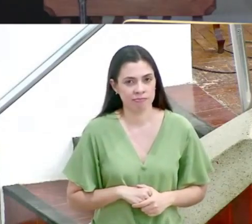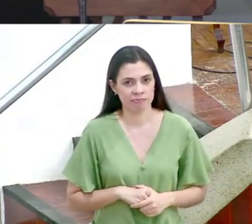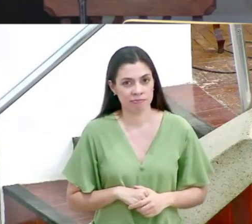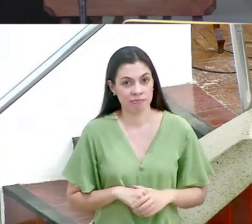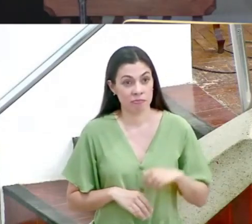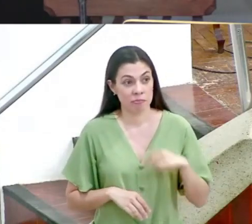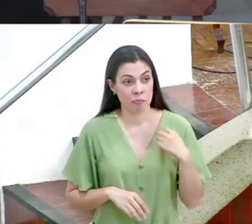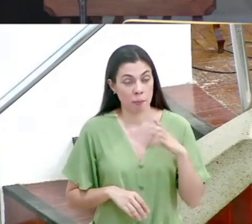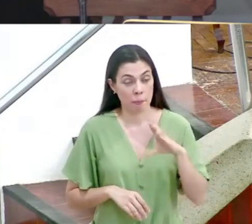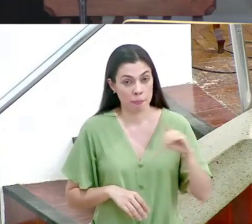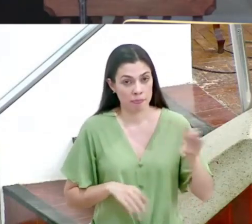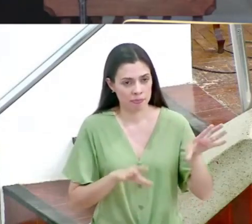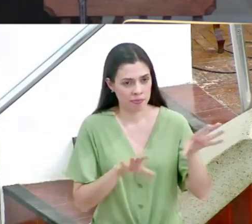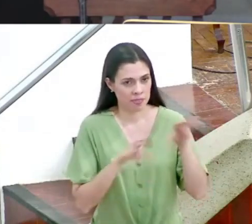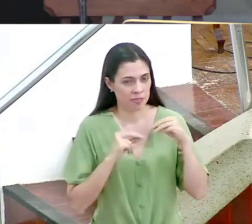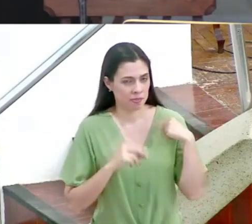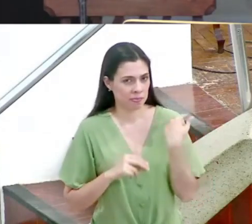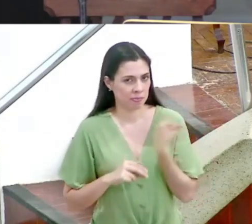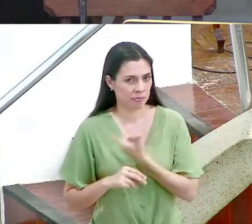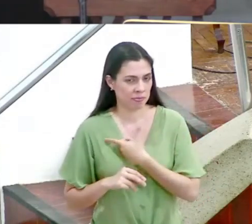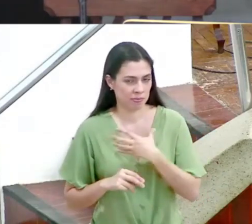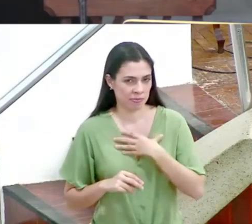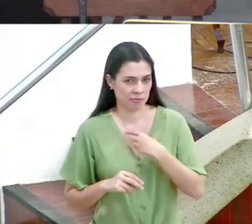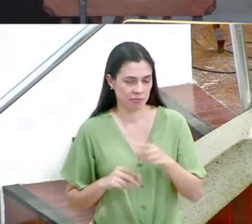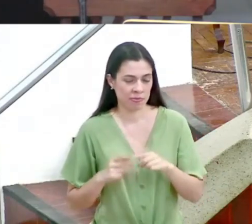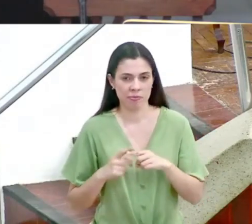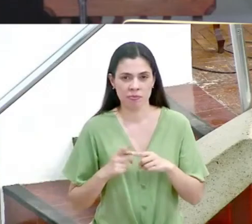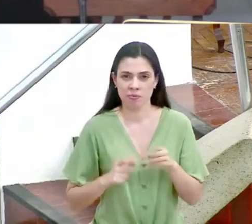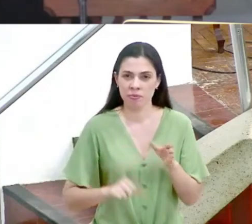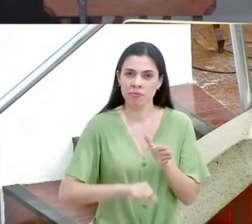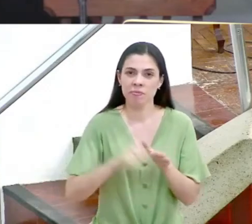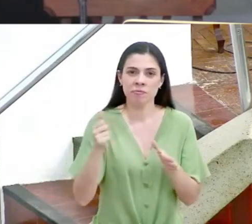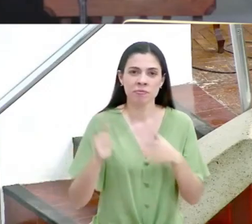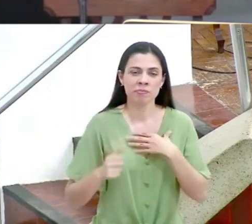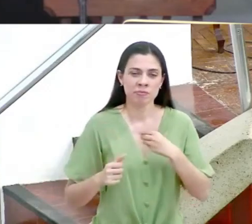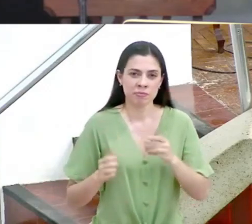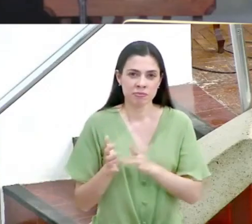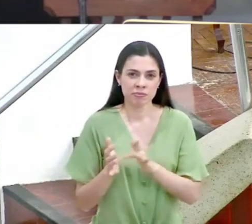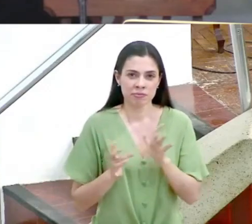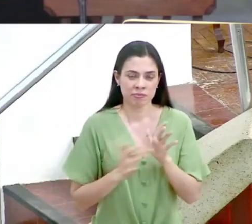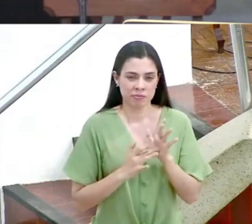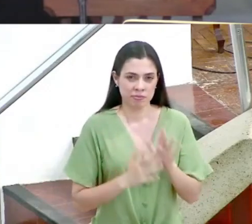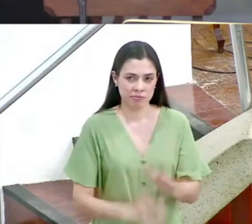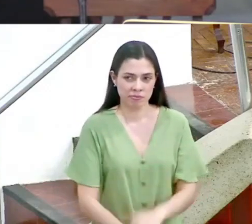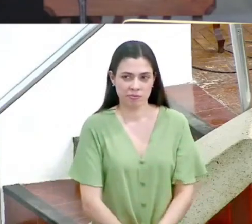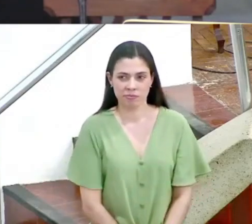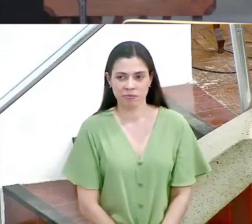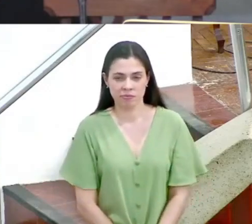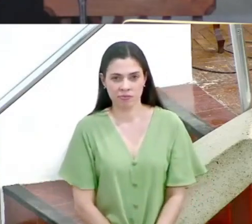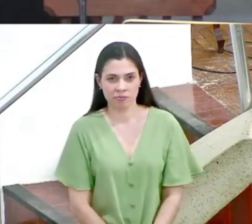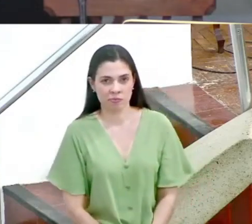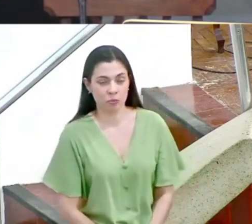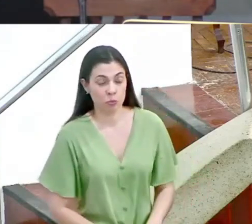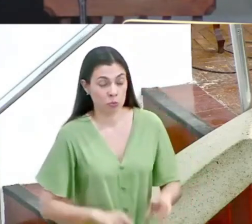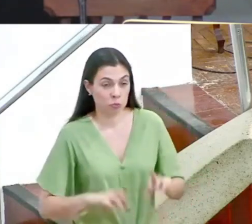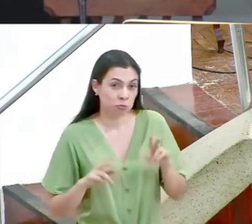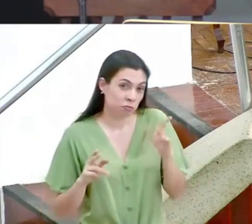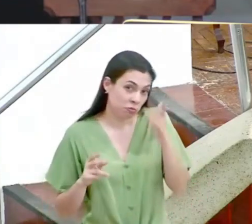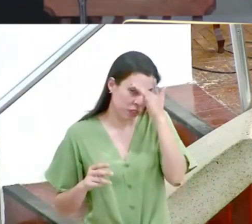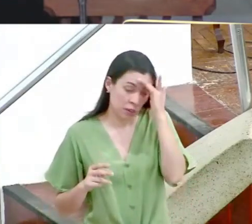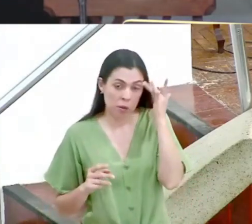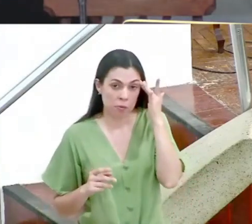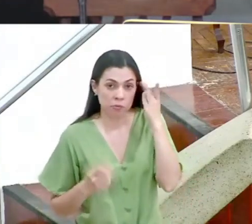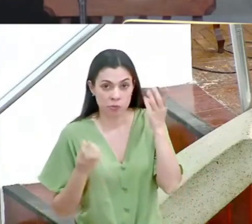adoção primogênito é Cristo alguns outros a respeito da